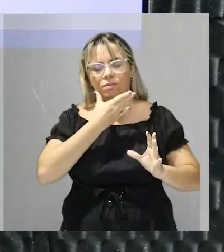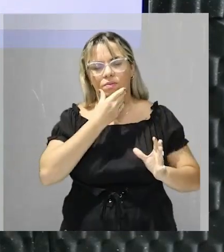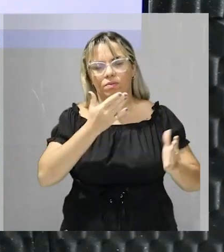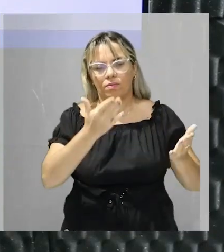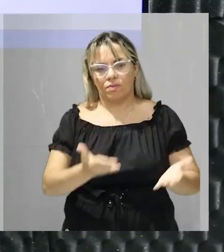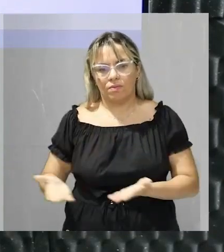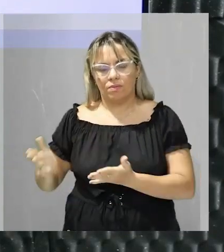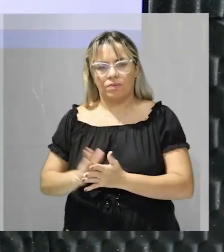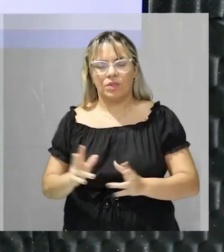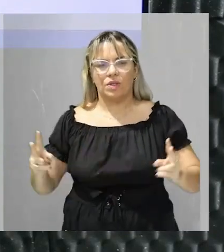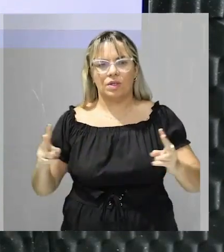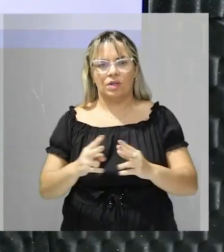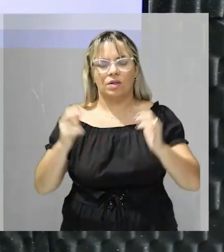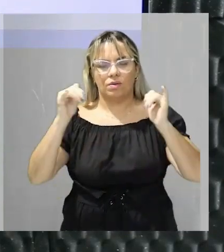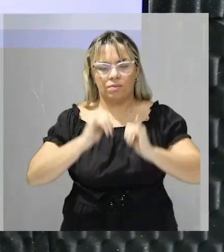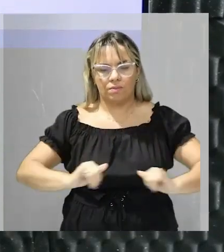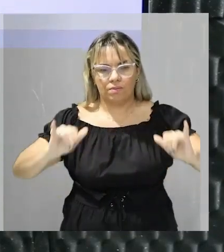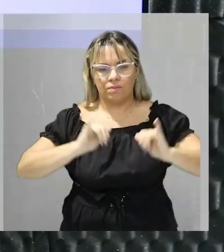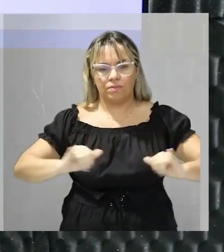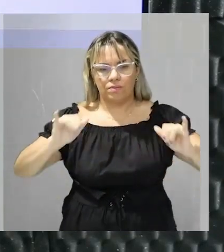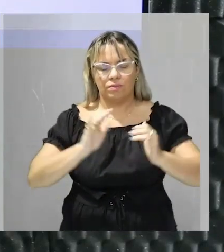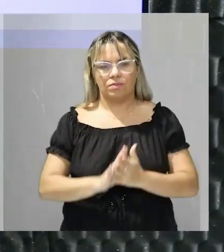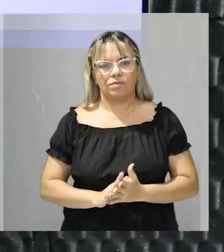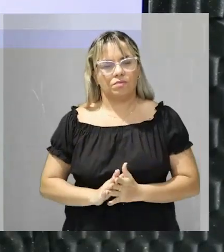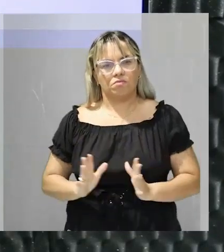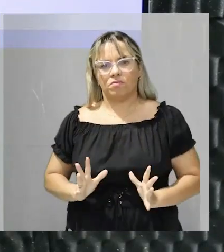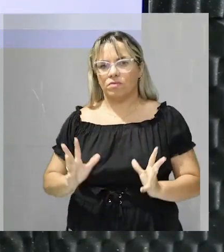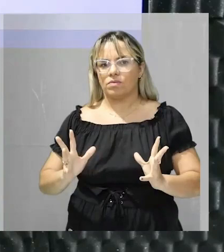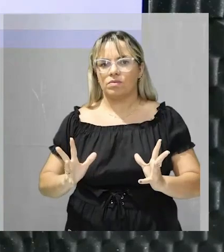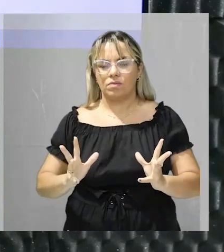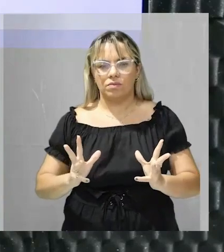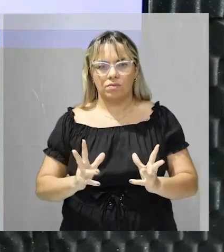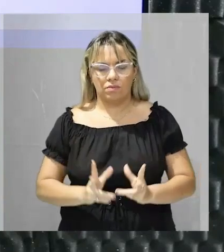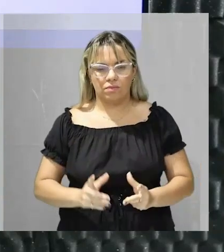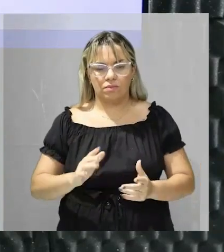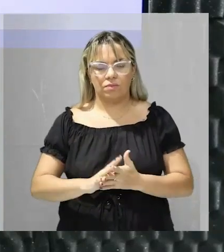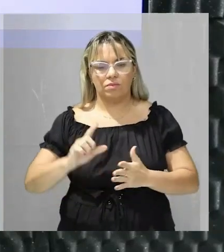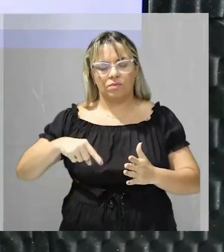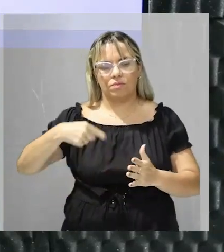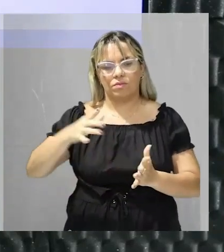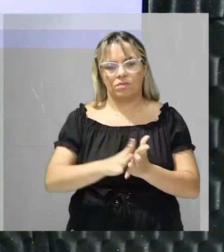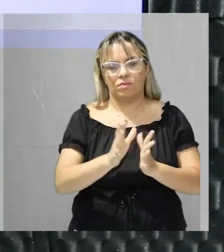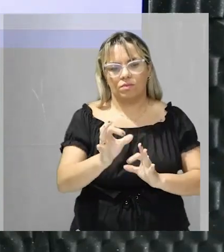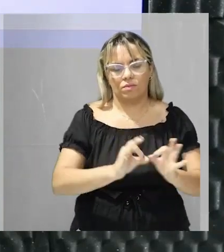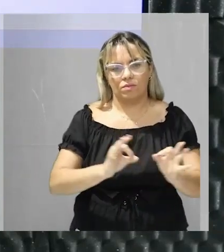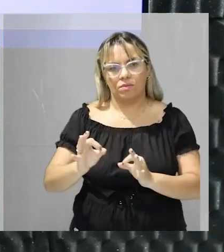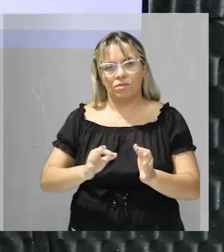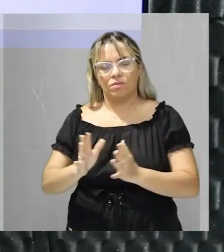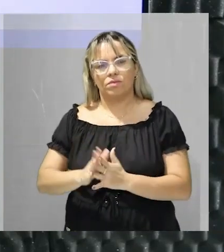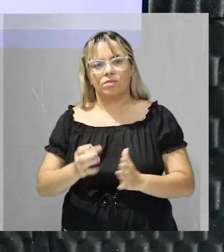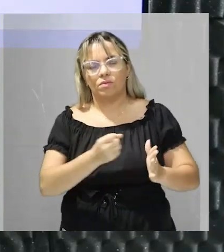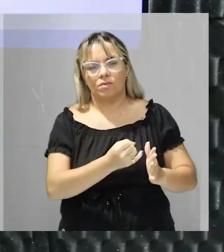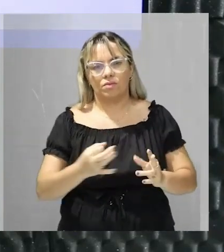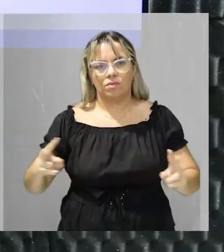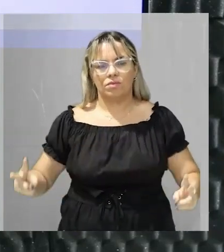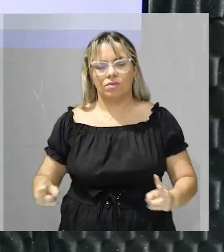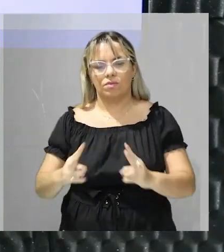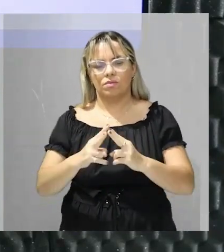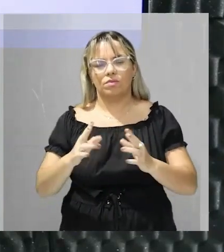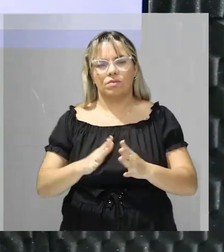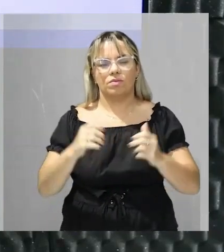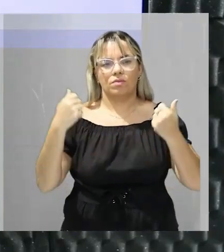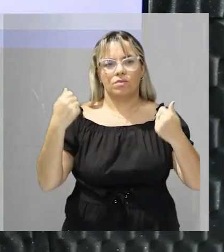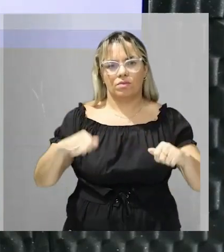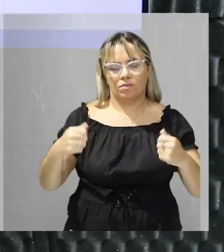par de informações muitas vezes que após a organização nós tivermos uma quantidade par eu